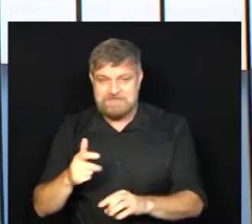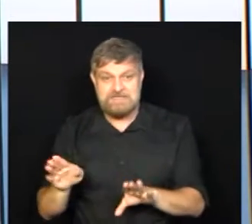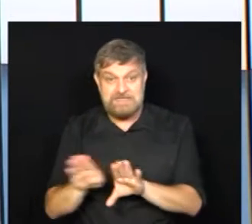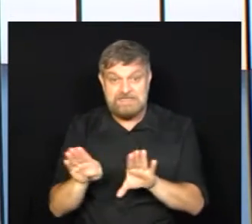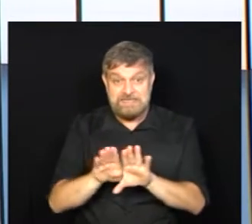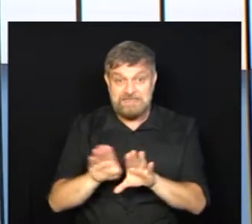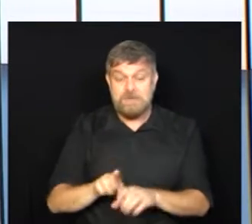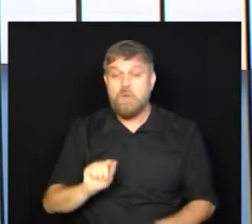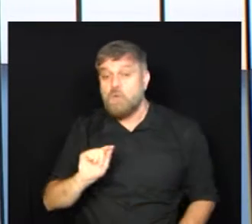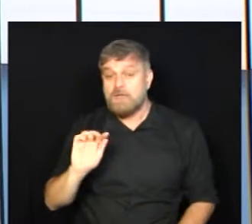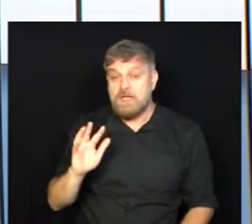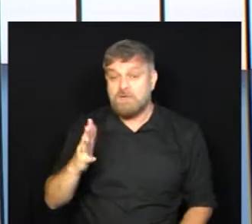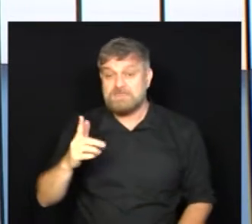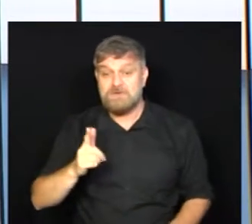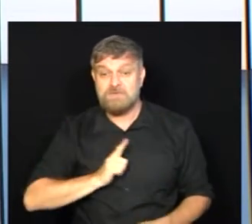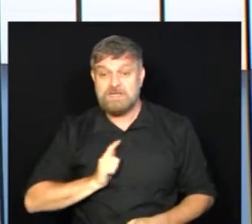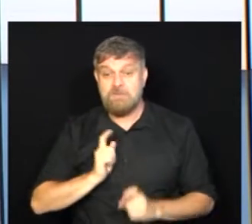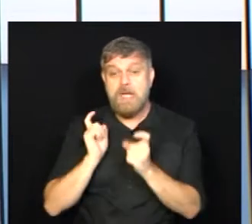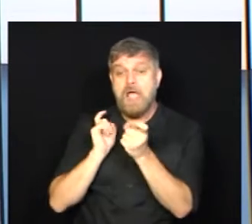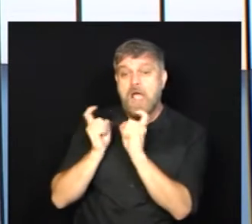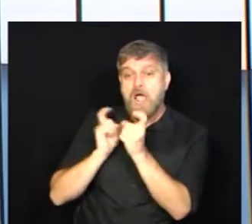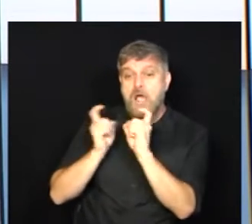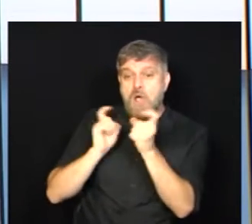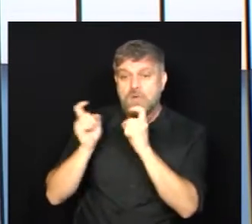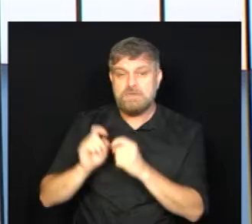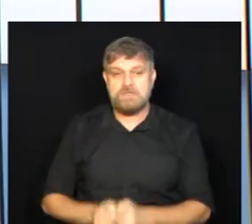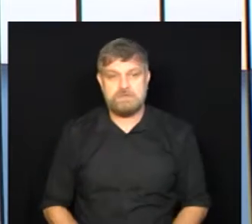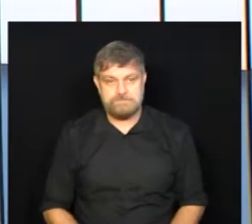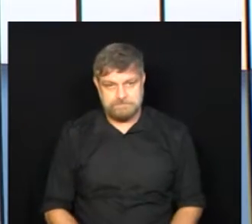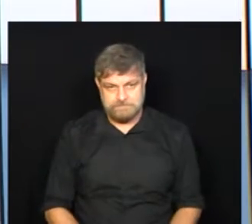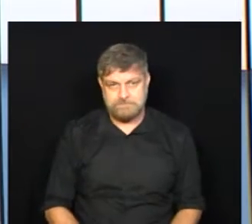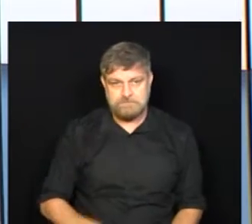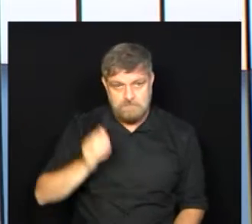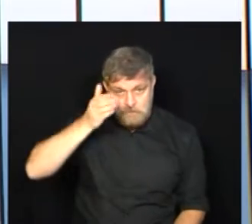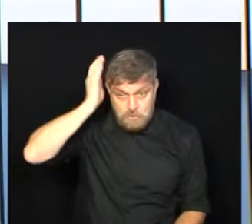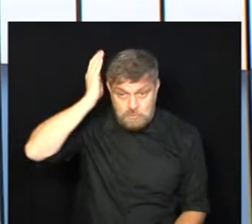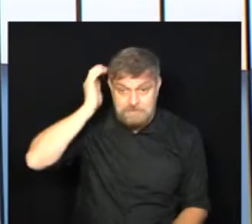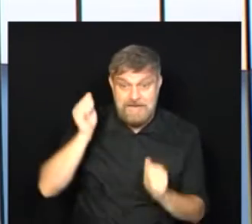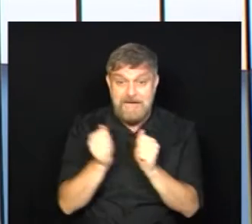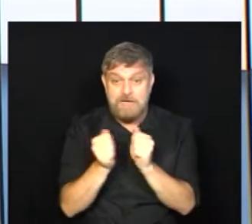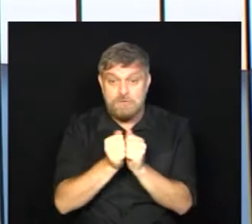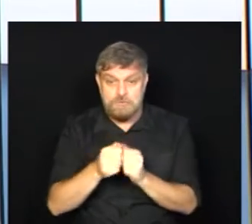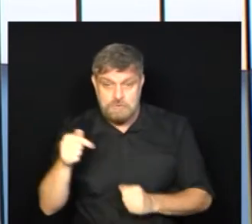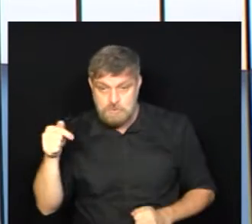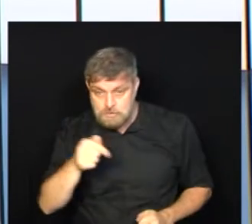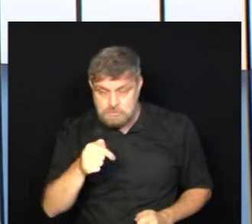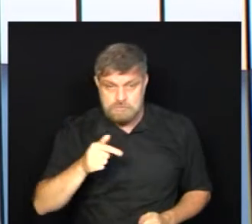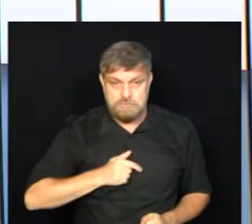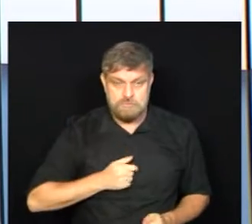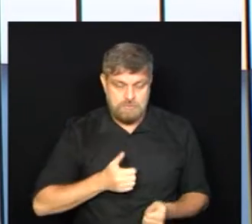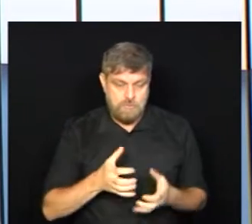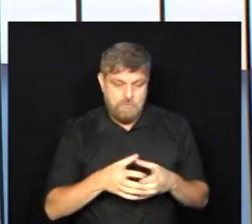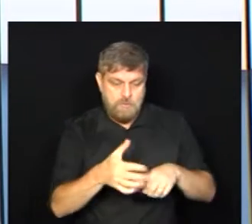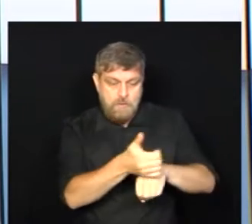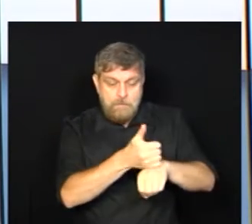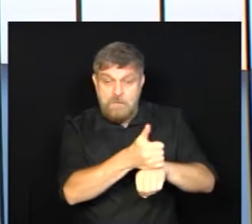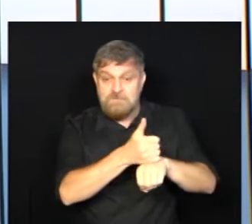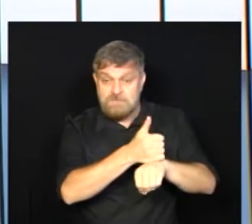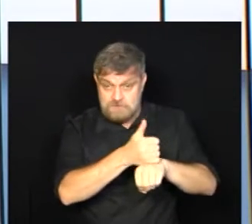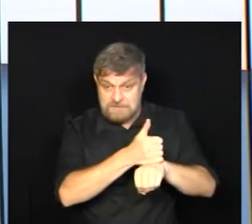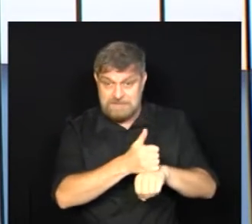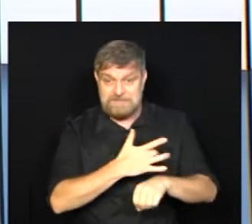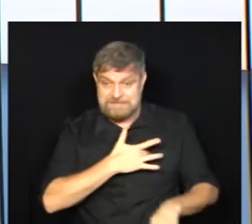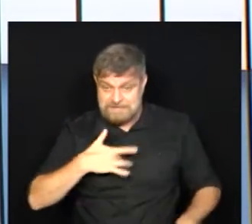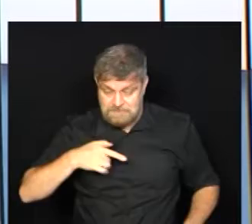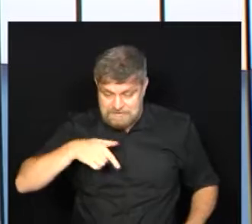também, a gente teve uma reunião do prefeito e de toda a equipe de saúde aqui da cidade para definir justamente como